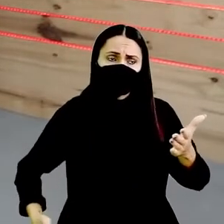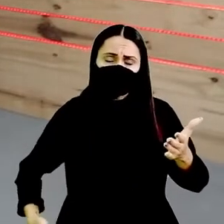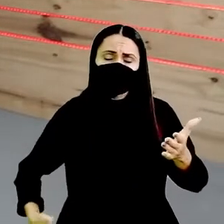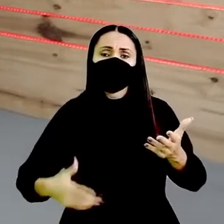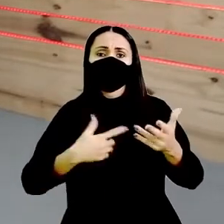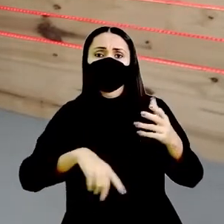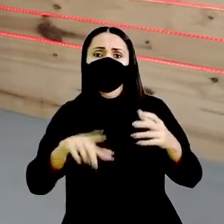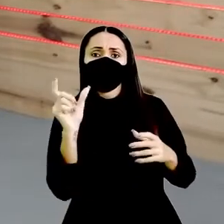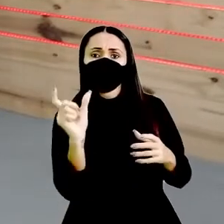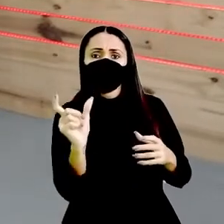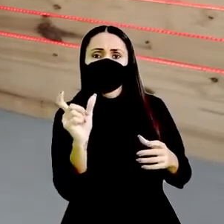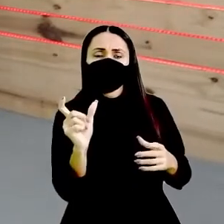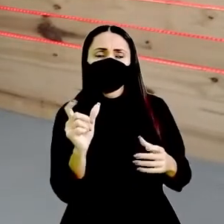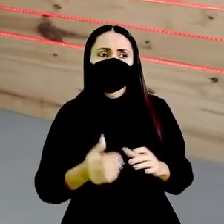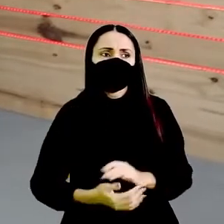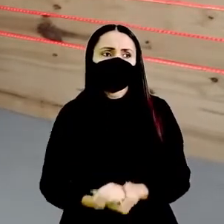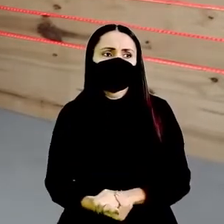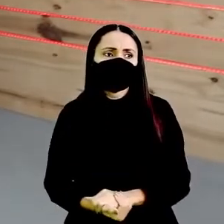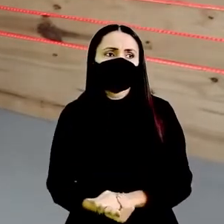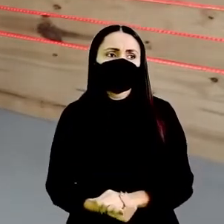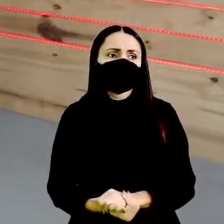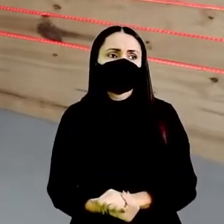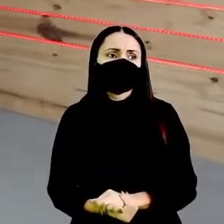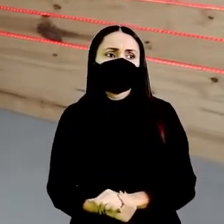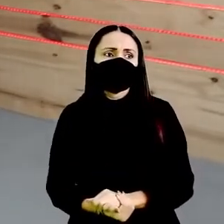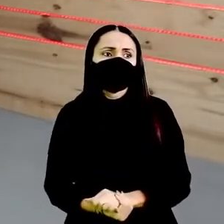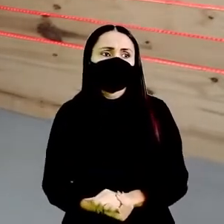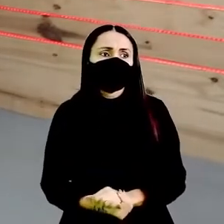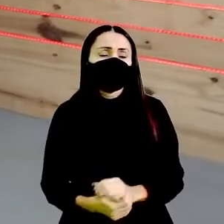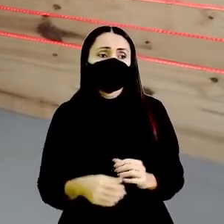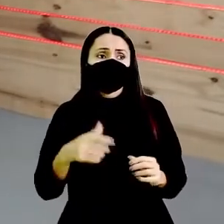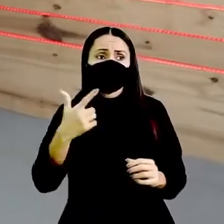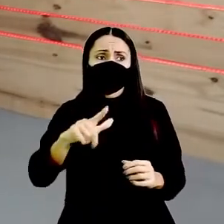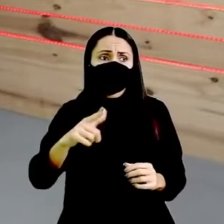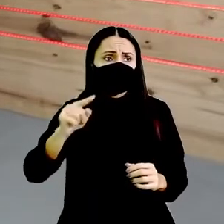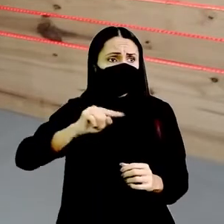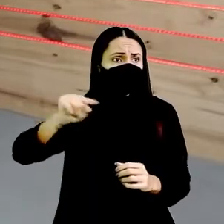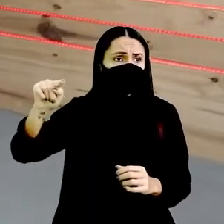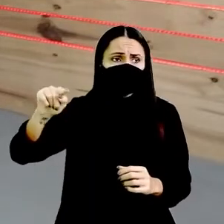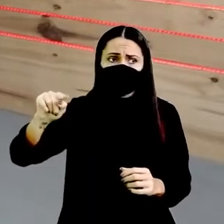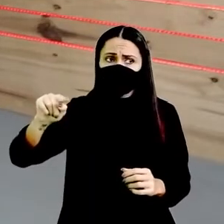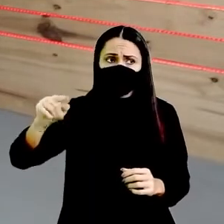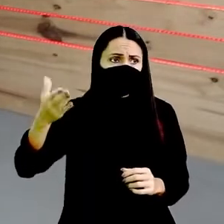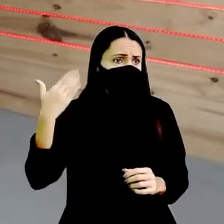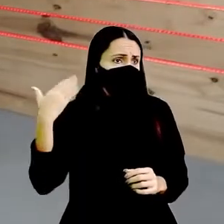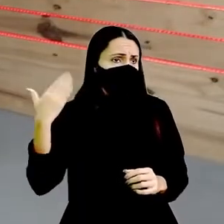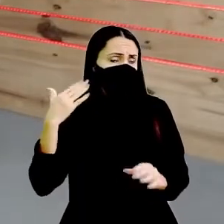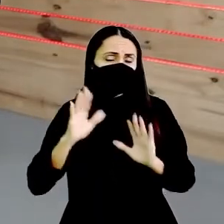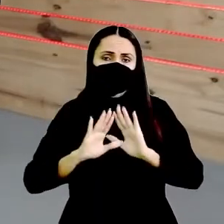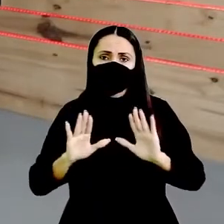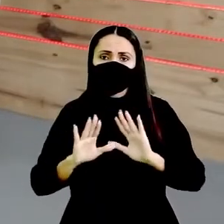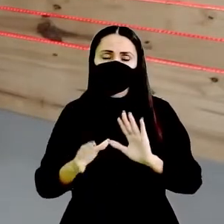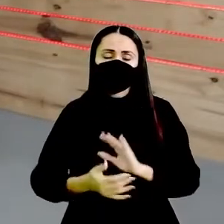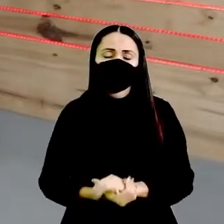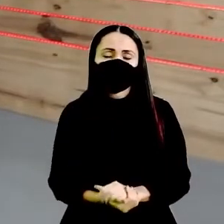Tem explicação pra pró-paroxítonas isso, no né? passado não tinham acento, elas não eram acentuadas. E aí também nessa última reforma, no último acordo,